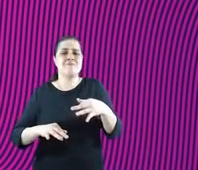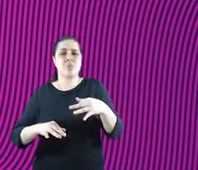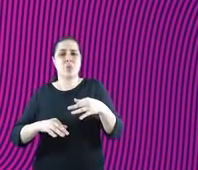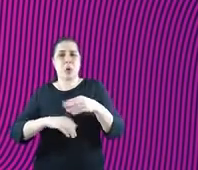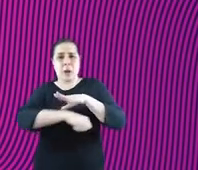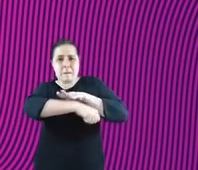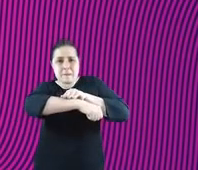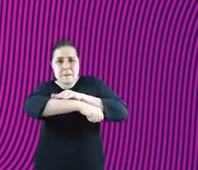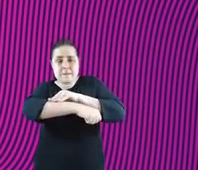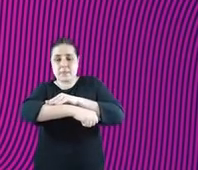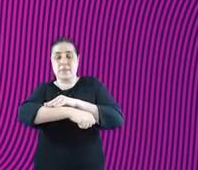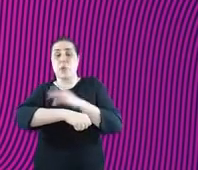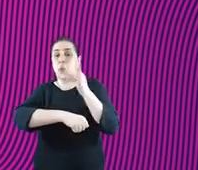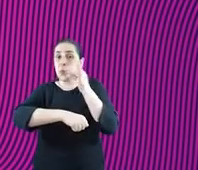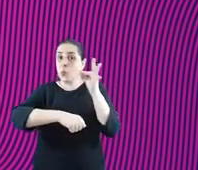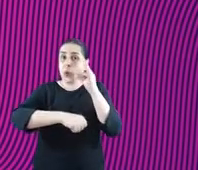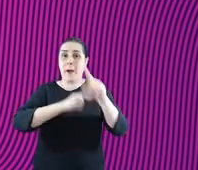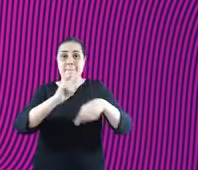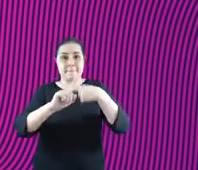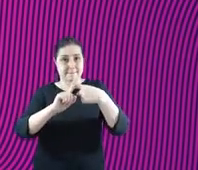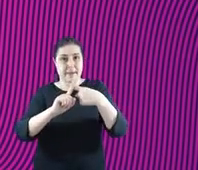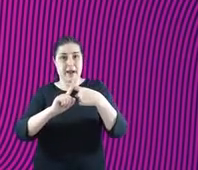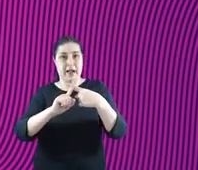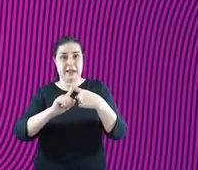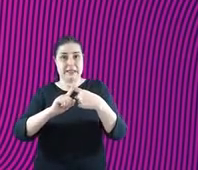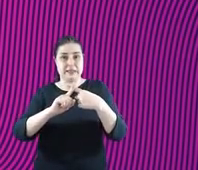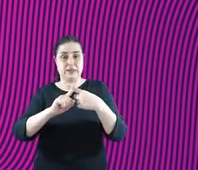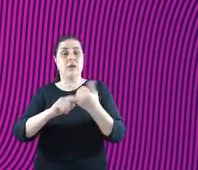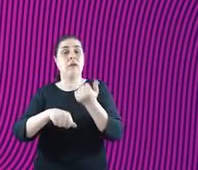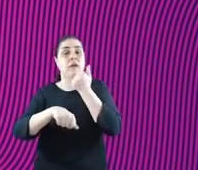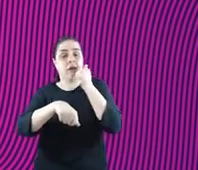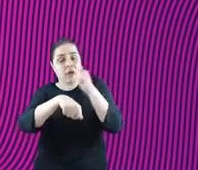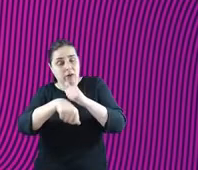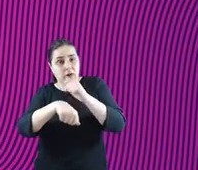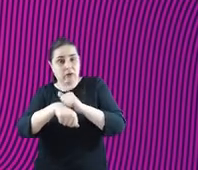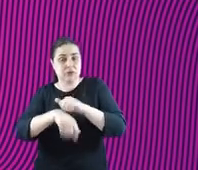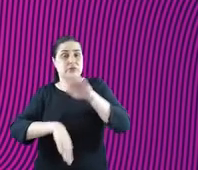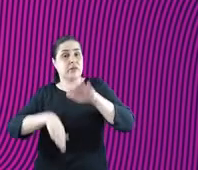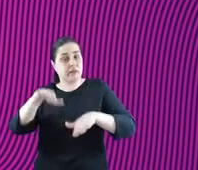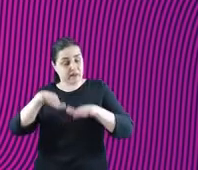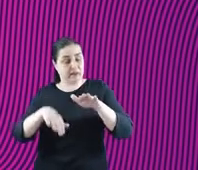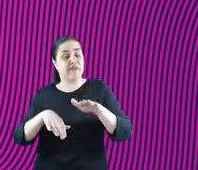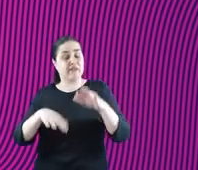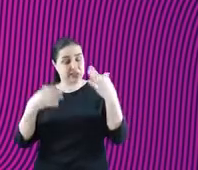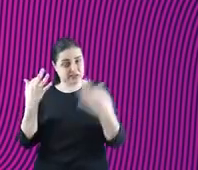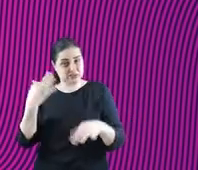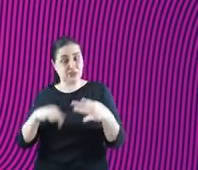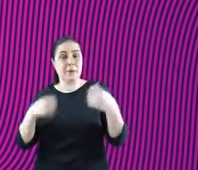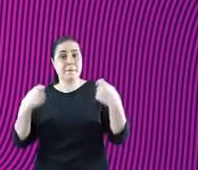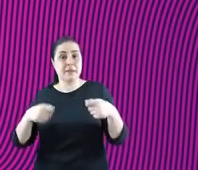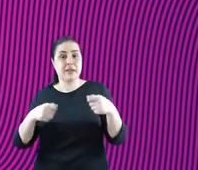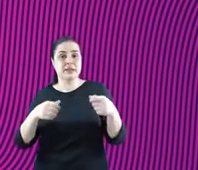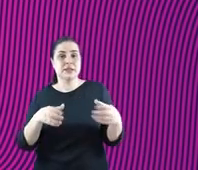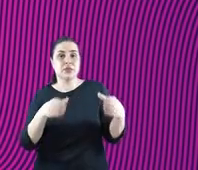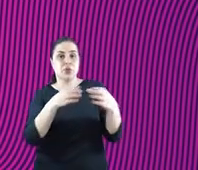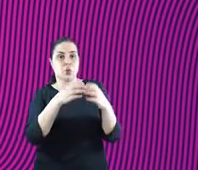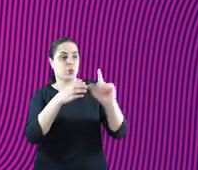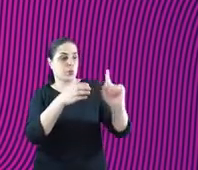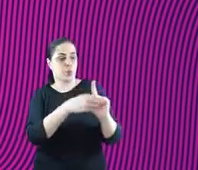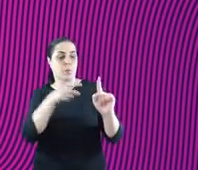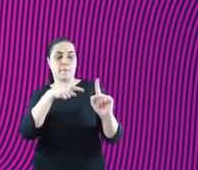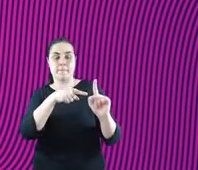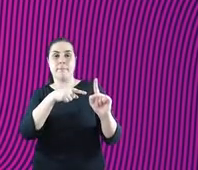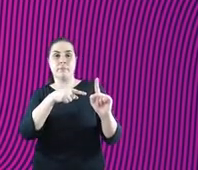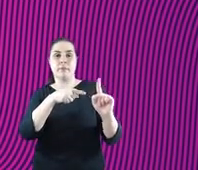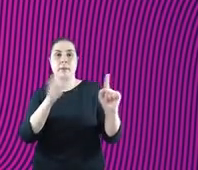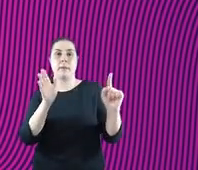ter na nossa multidisciplinaridade a fisioterapia trabalhando conosco. Isso é muito importante.